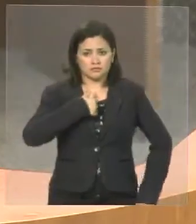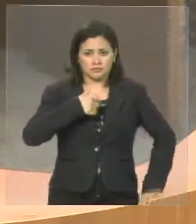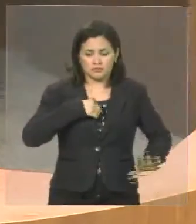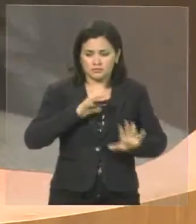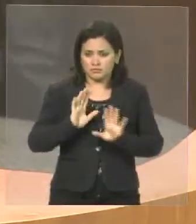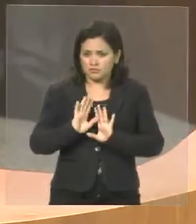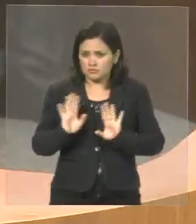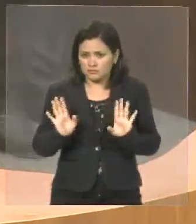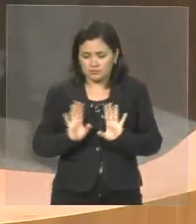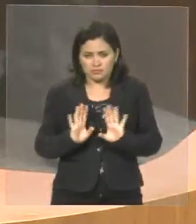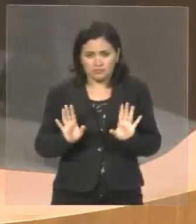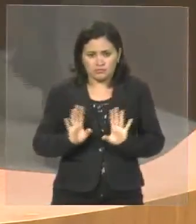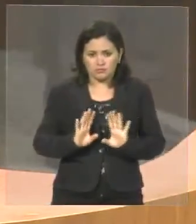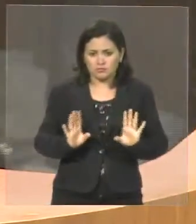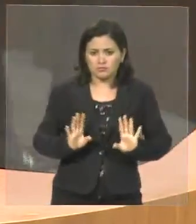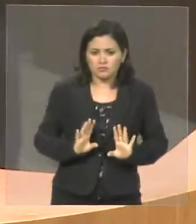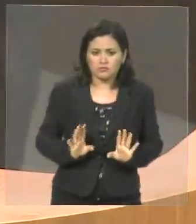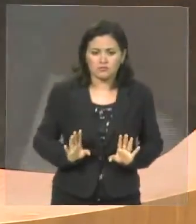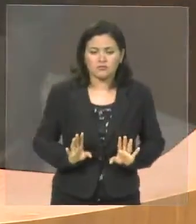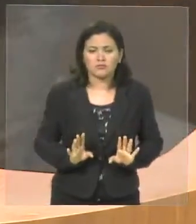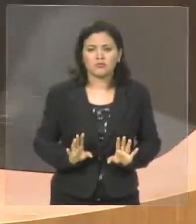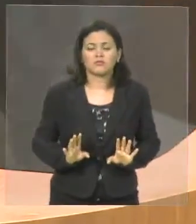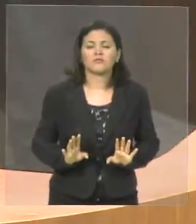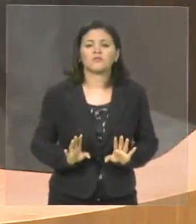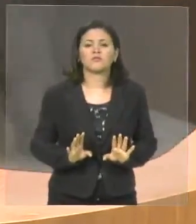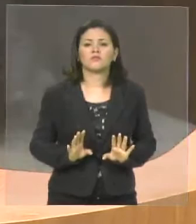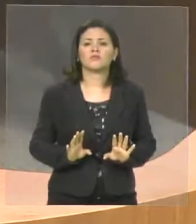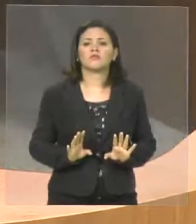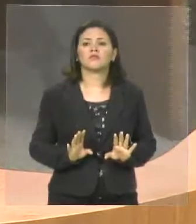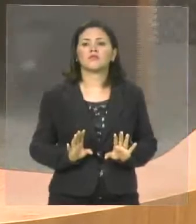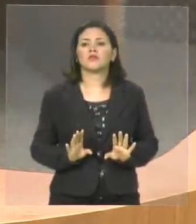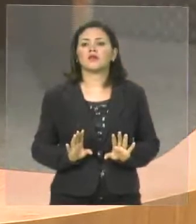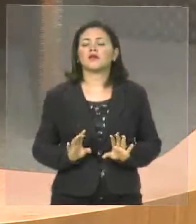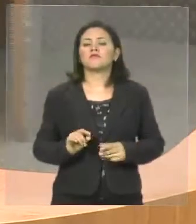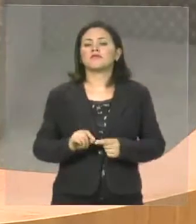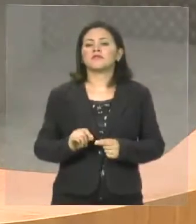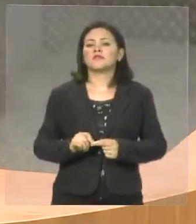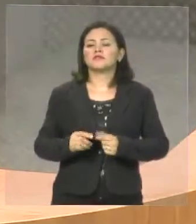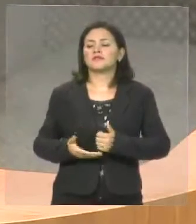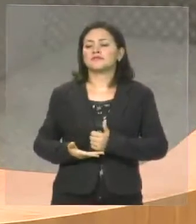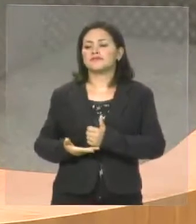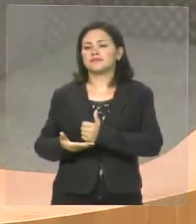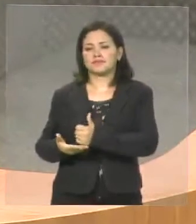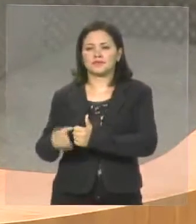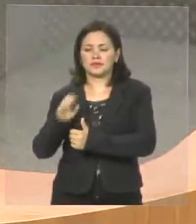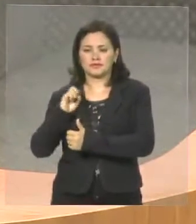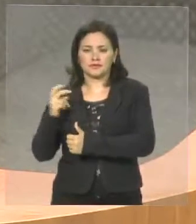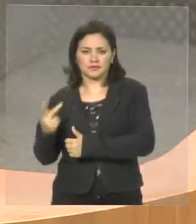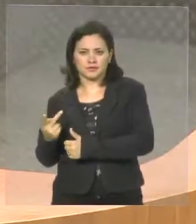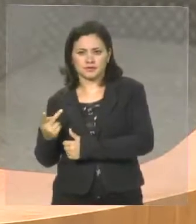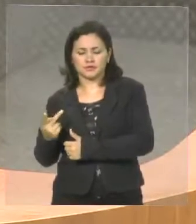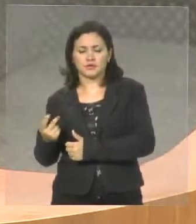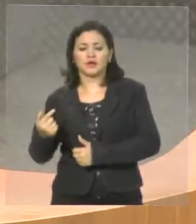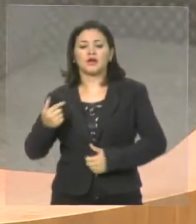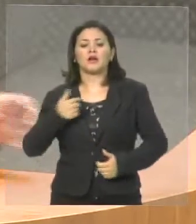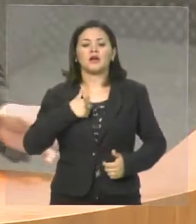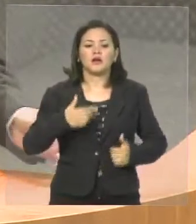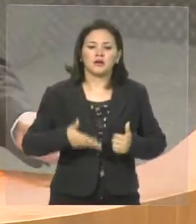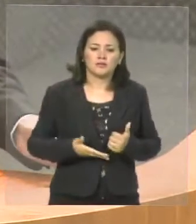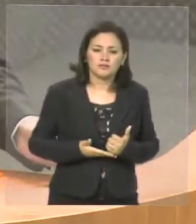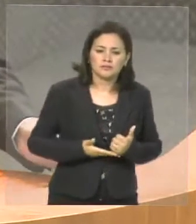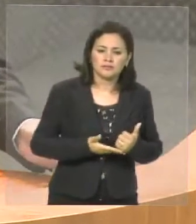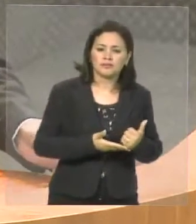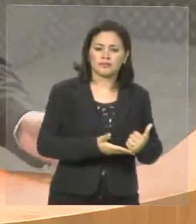prefeito Edivaldo Holanda, que nós havíamos criticado na tribuna desta casa. Então, apoio a candidatura do deputado Eduardo